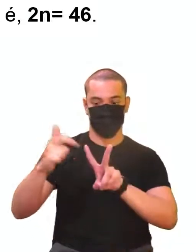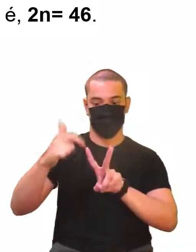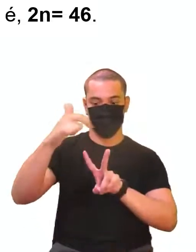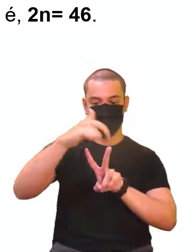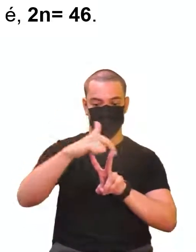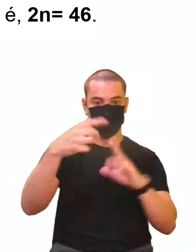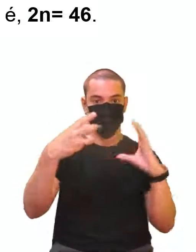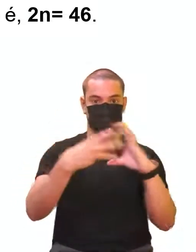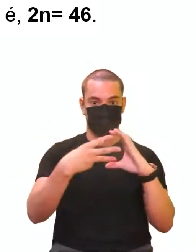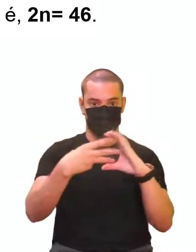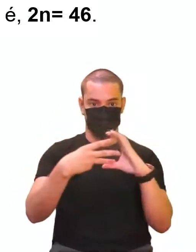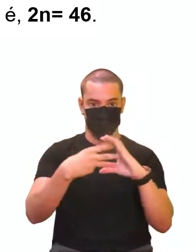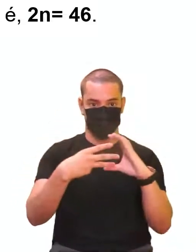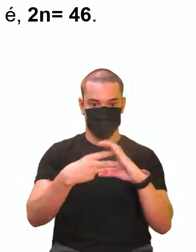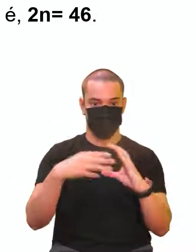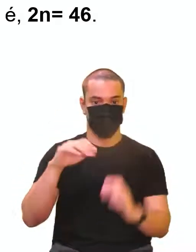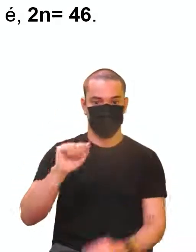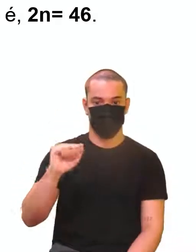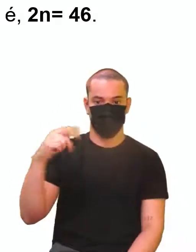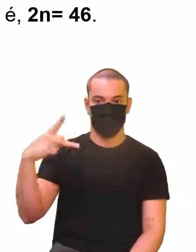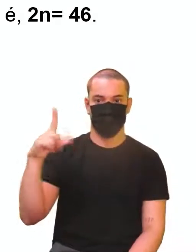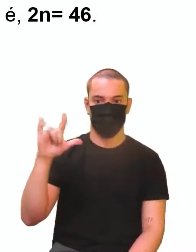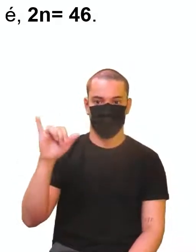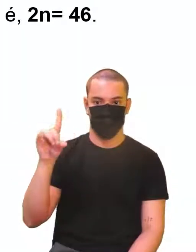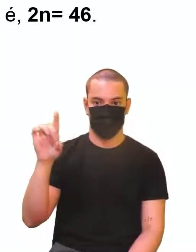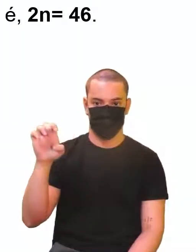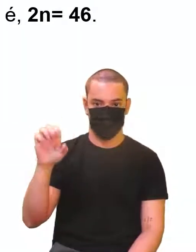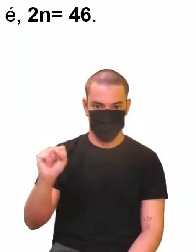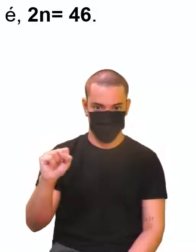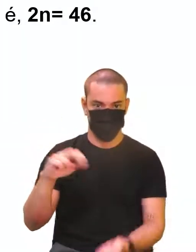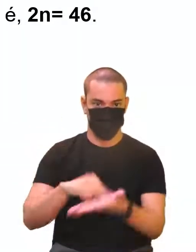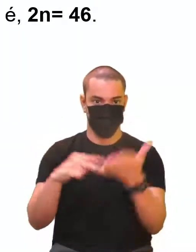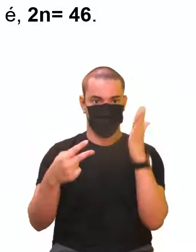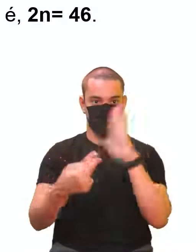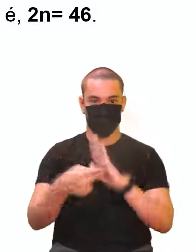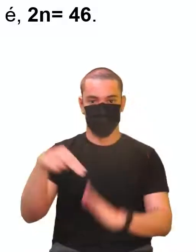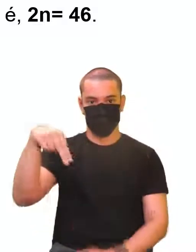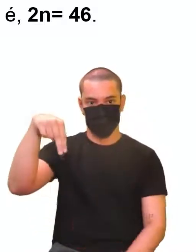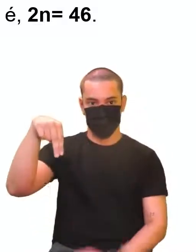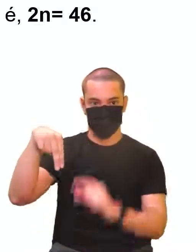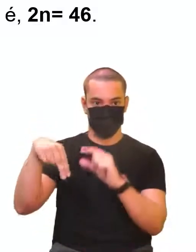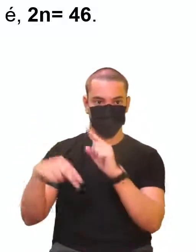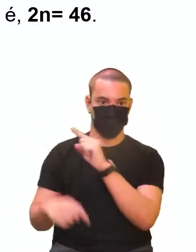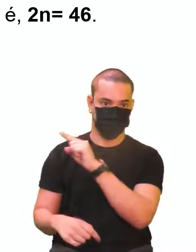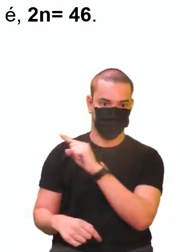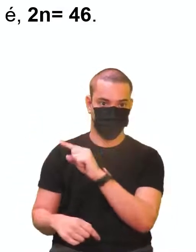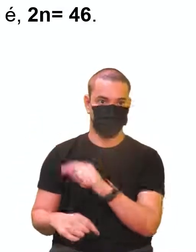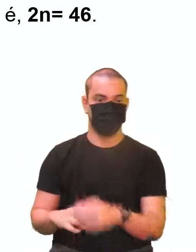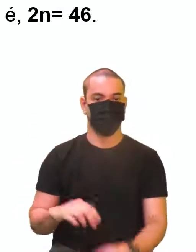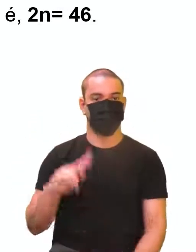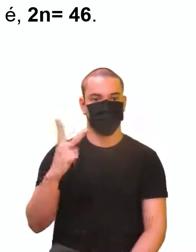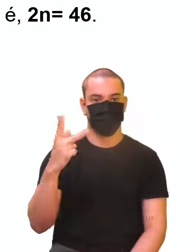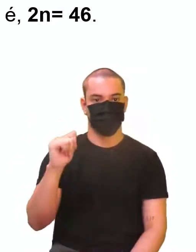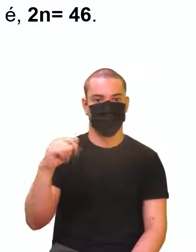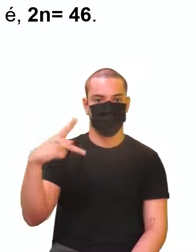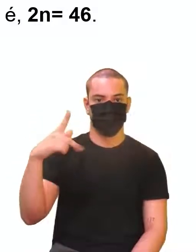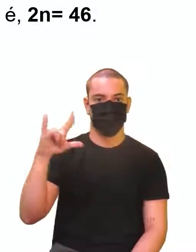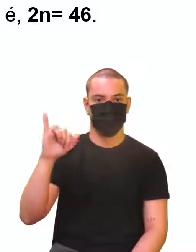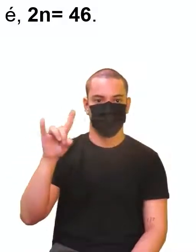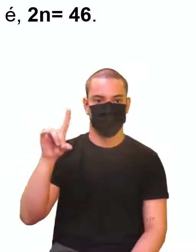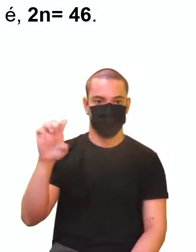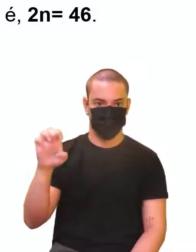gente chama de células haploides, representada ali pelo Nzinho, E nós vamos